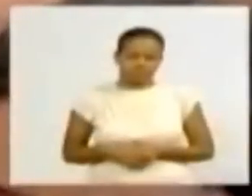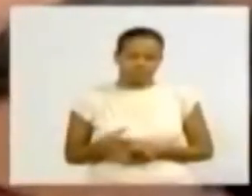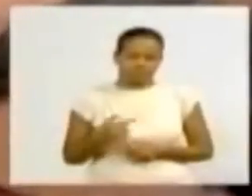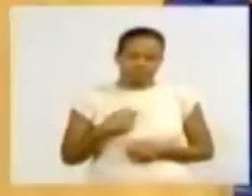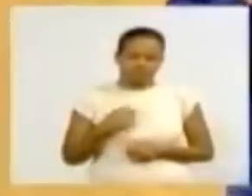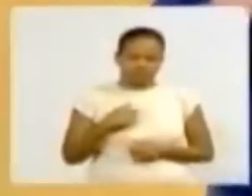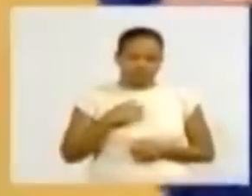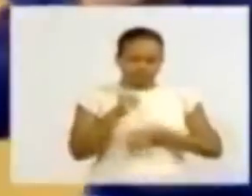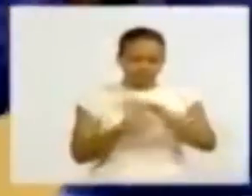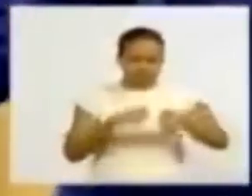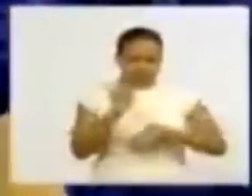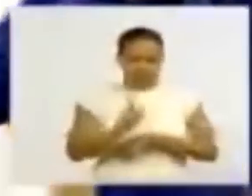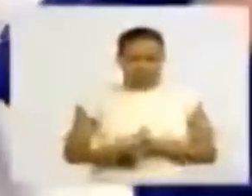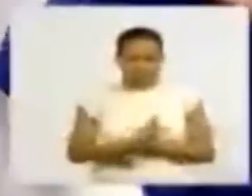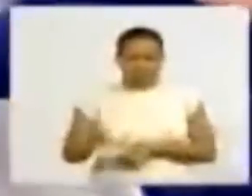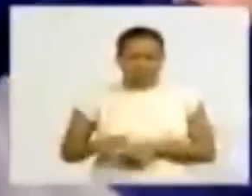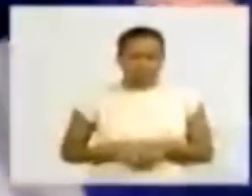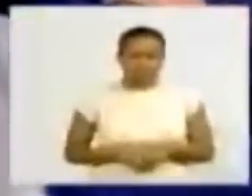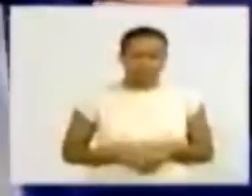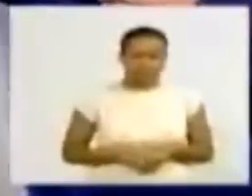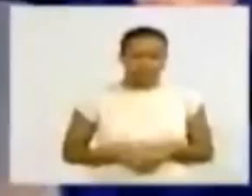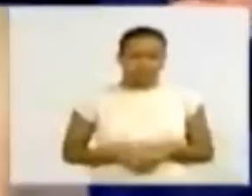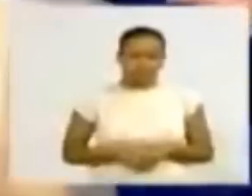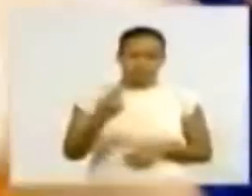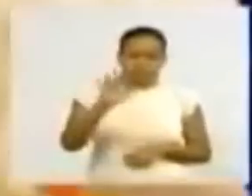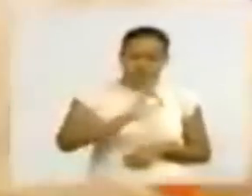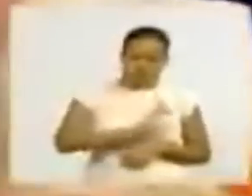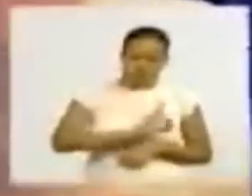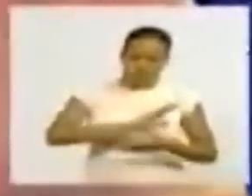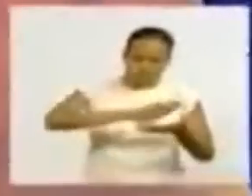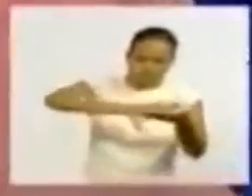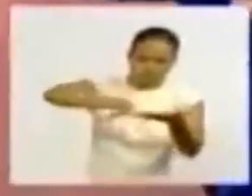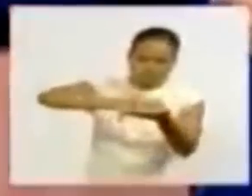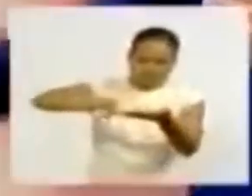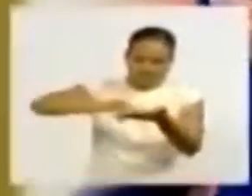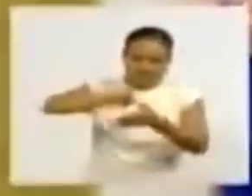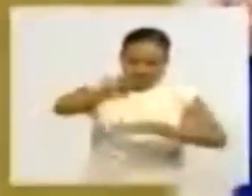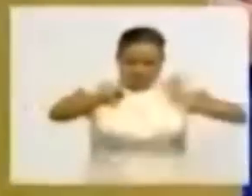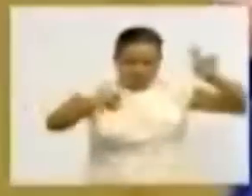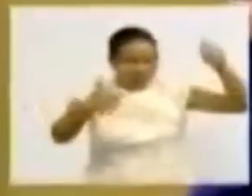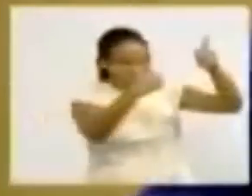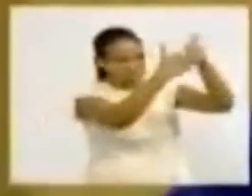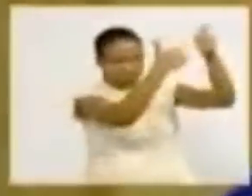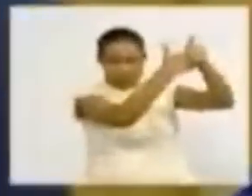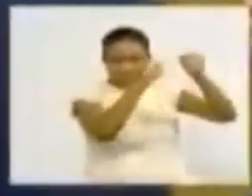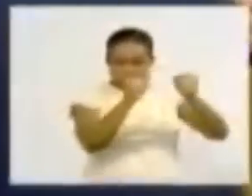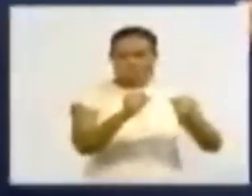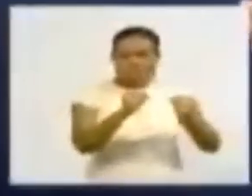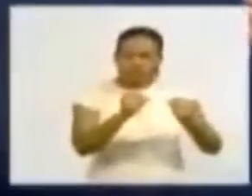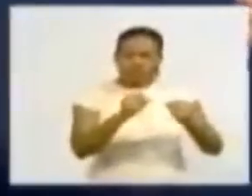Para isso eu fiquei padre. Para retirar o seu medo de aproximar-se dele.